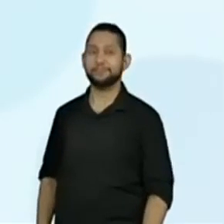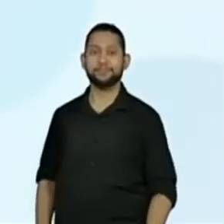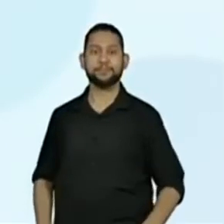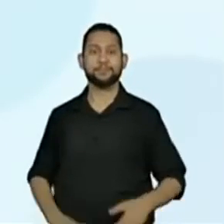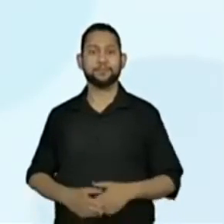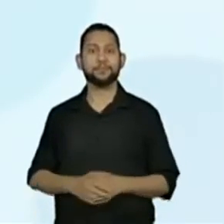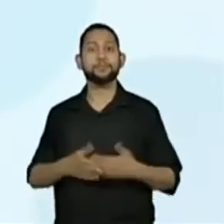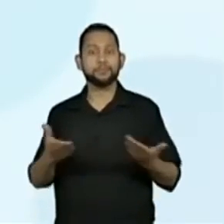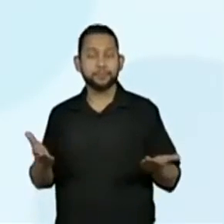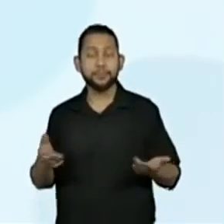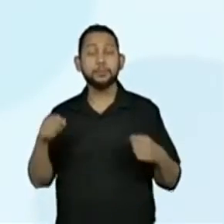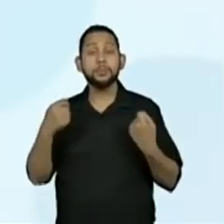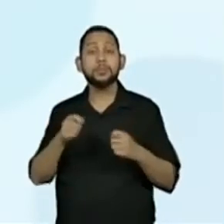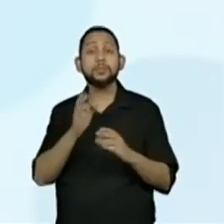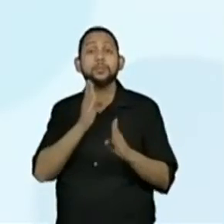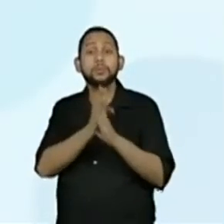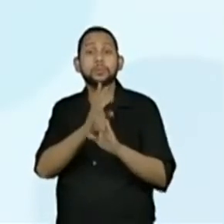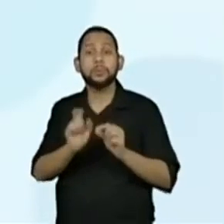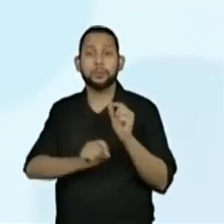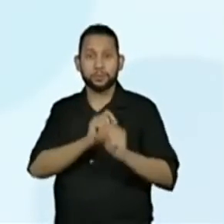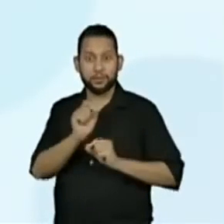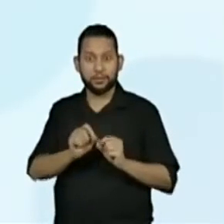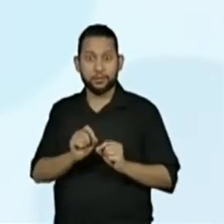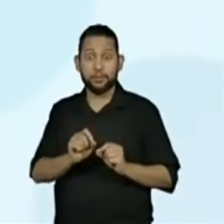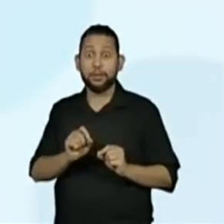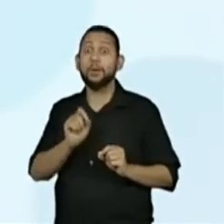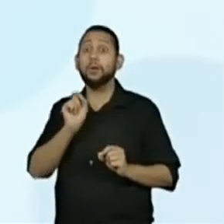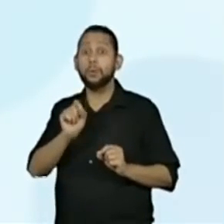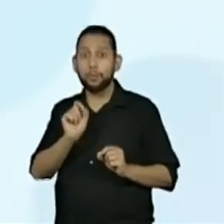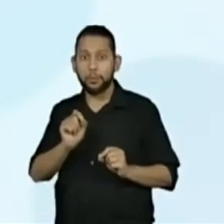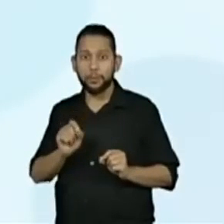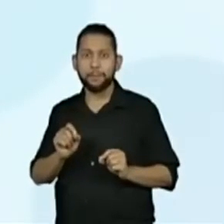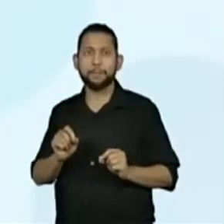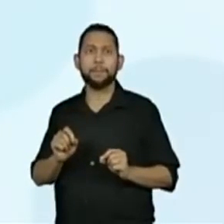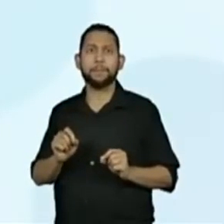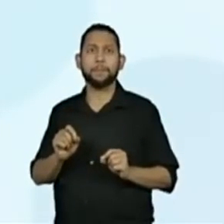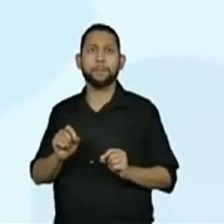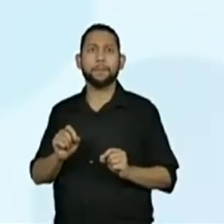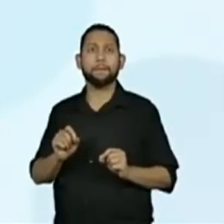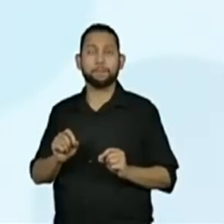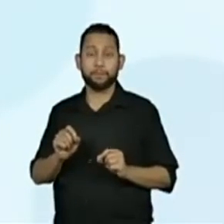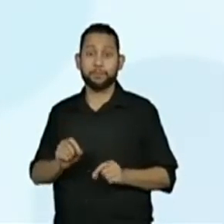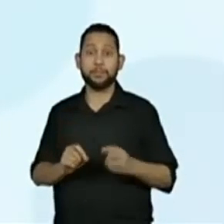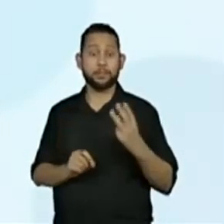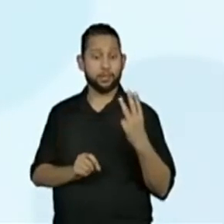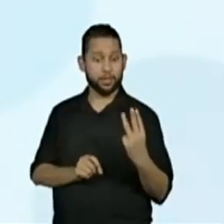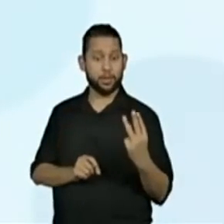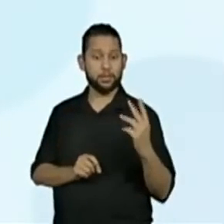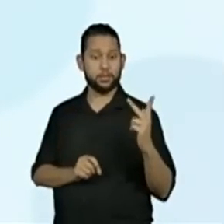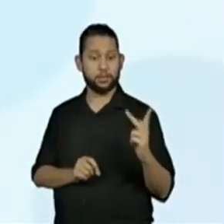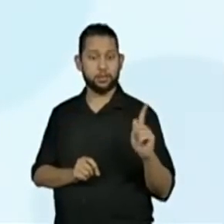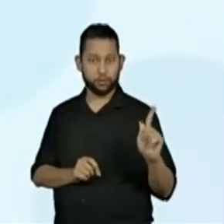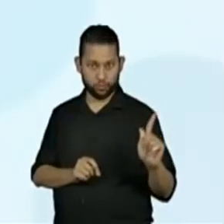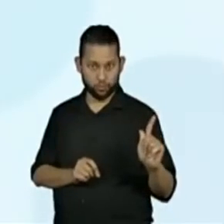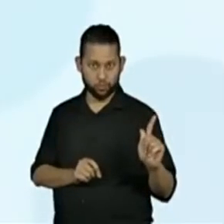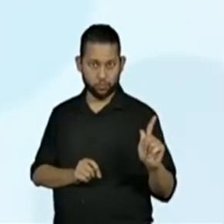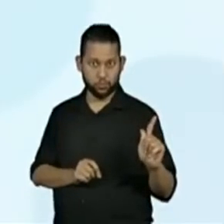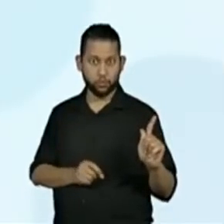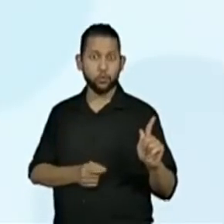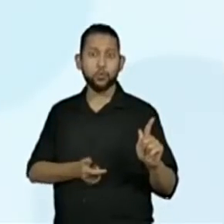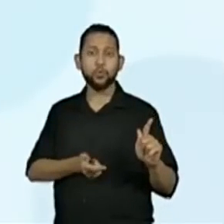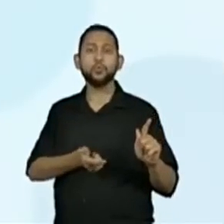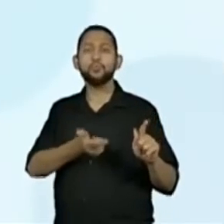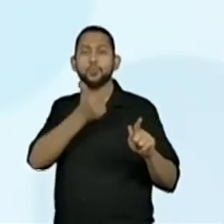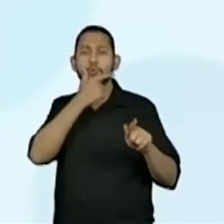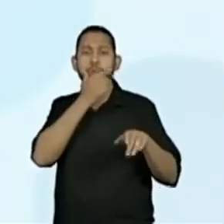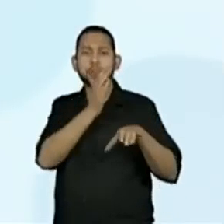primeiro eu preciso descobrir o valor de 3 Kg de mussarela Quanto